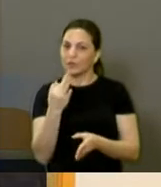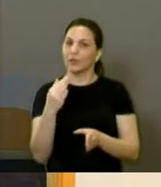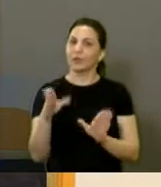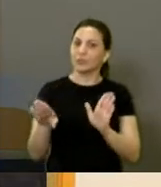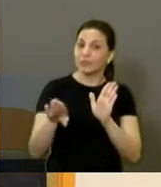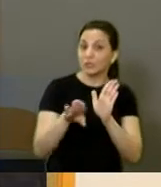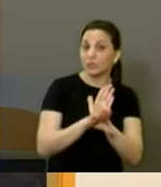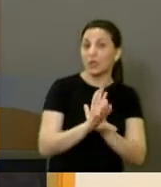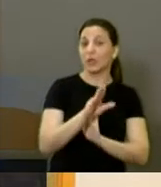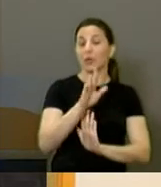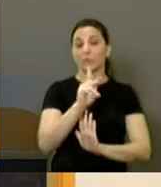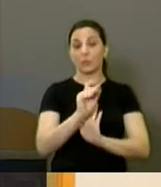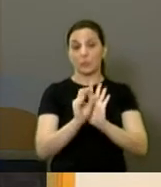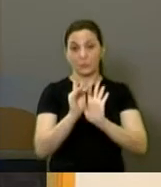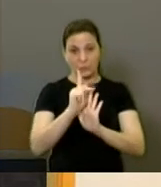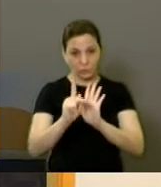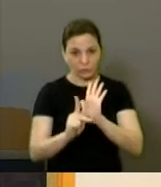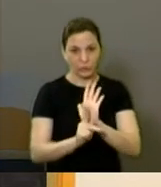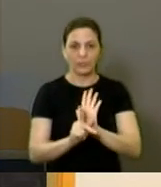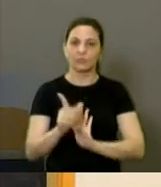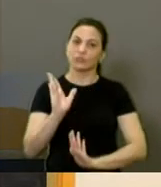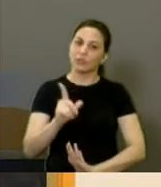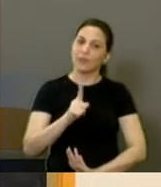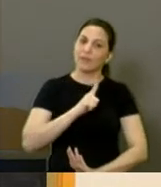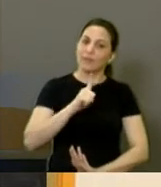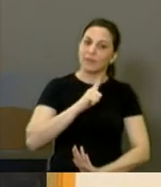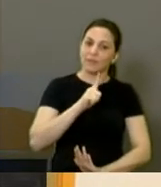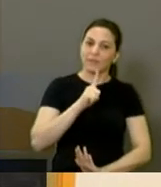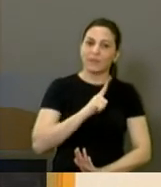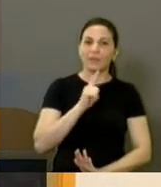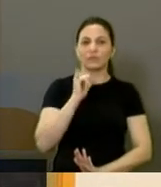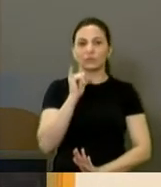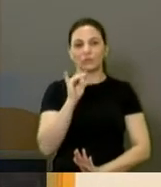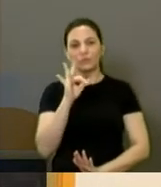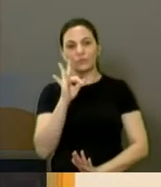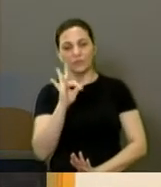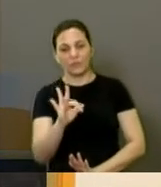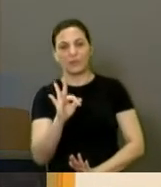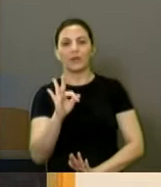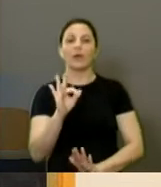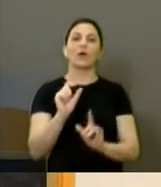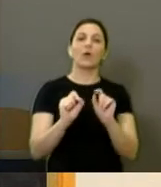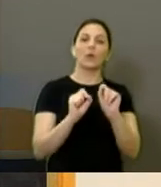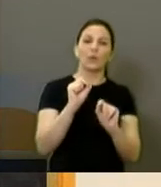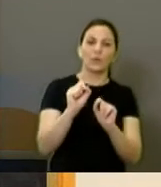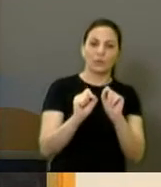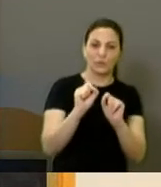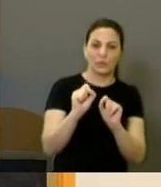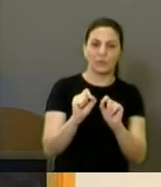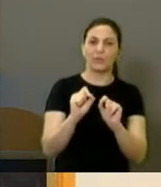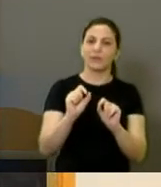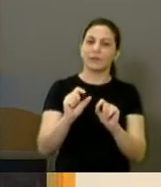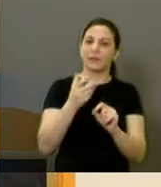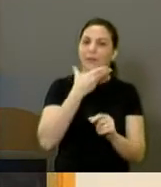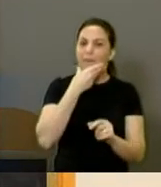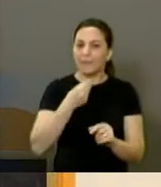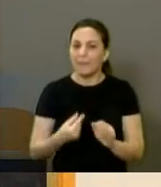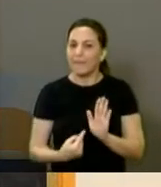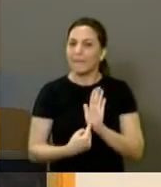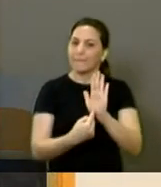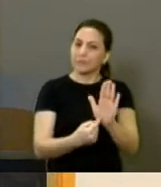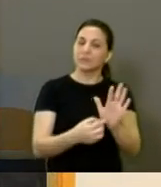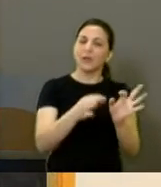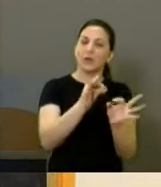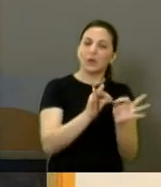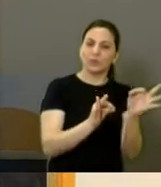projeto, chegou. Então, agora já tem os alunos do IFISP que começaram a trabalhar e nós temos até dezembro, então, para apresentar esse